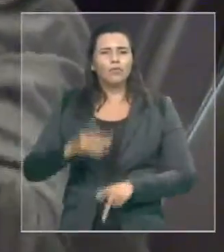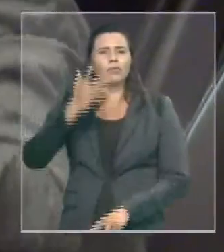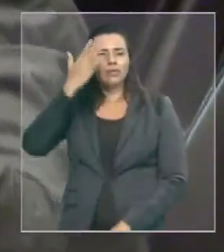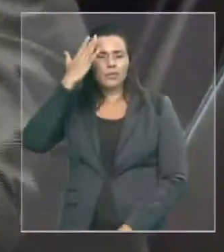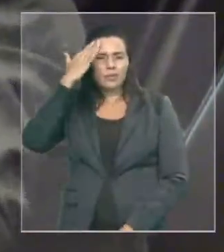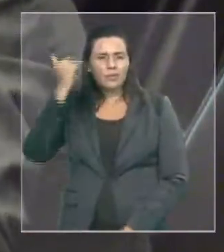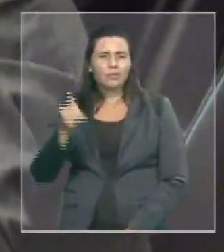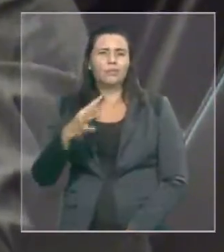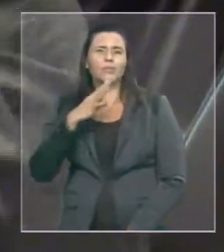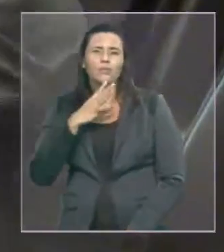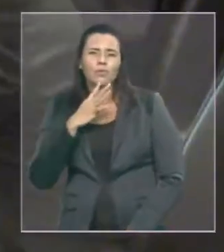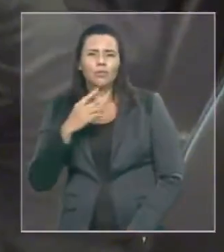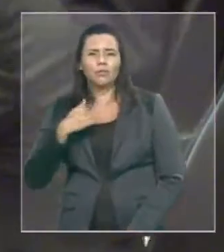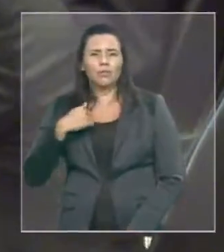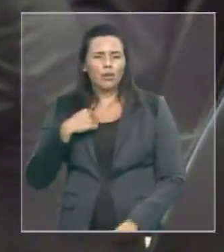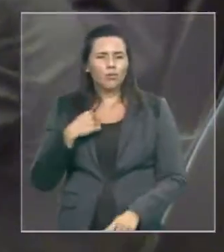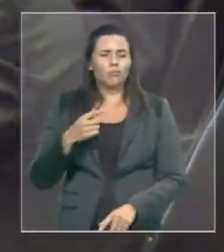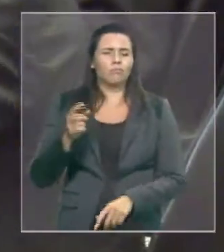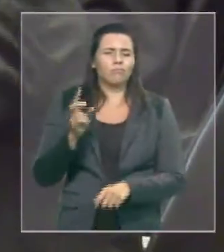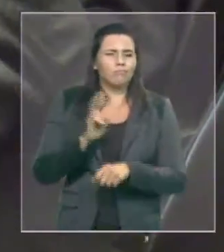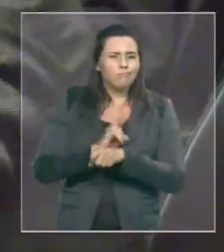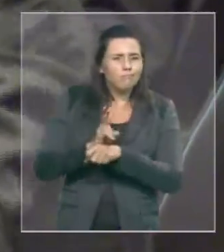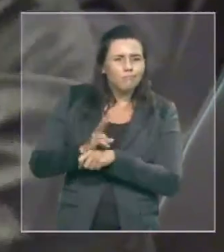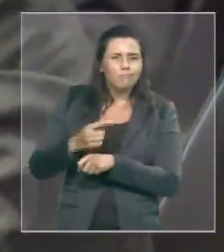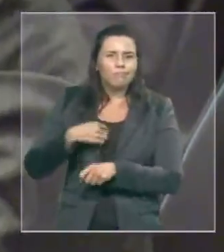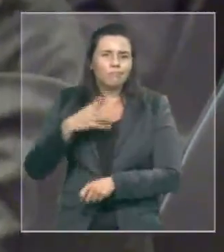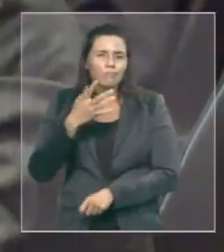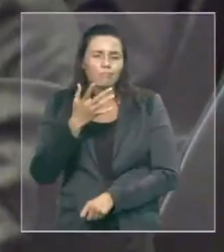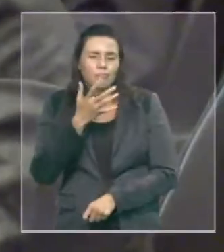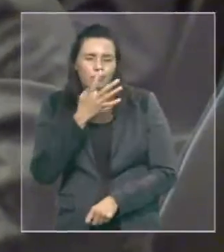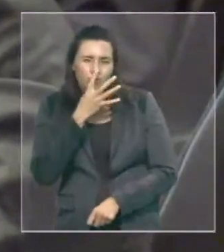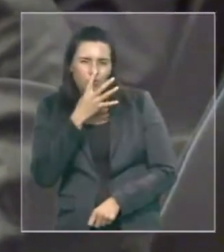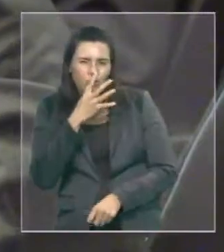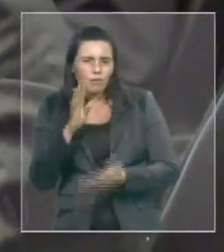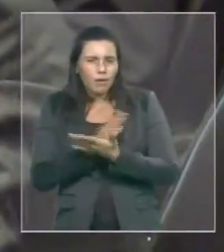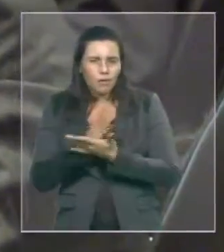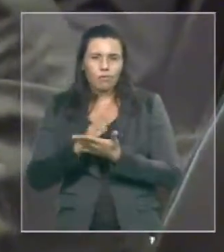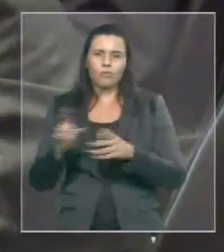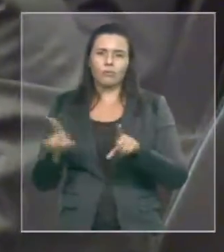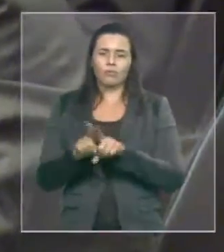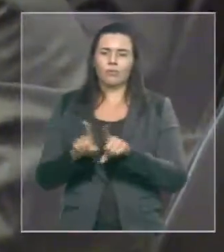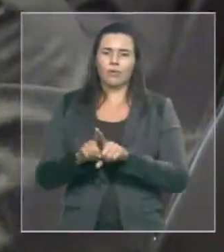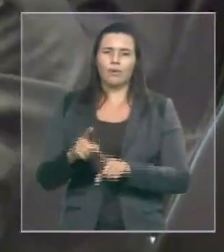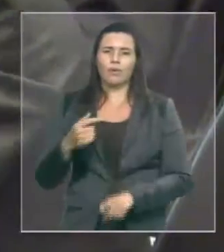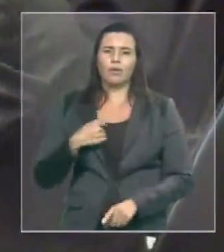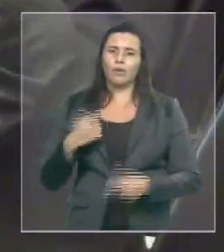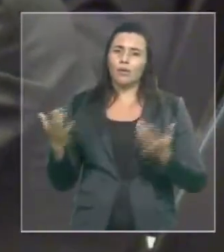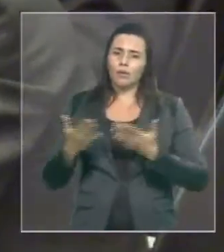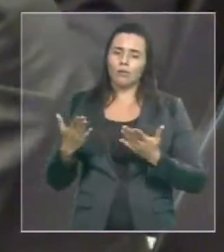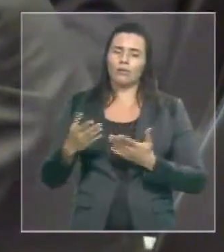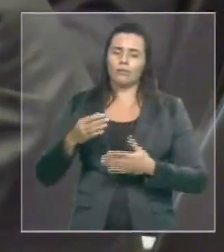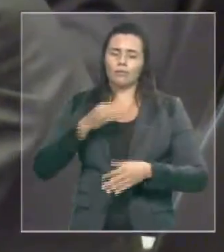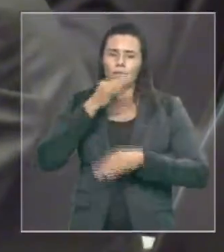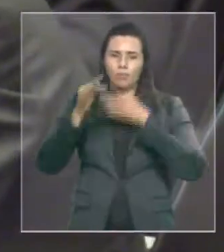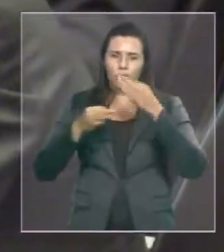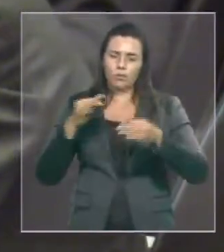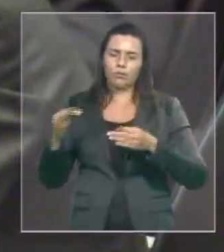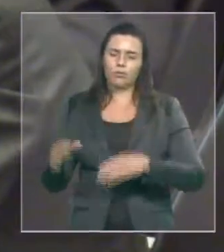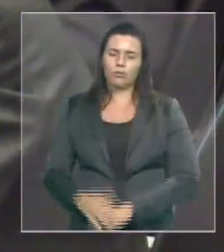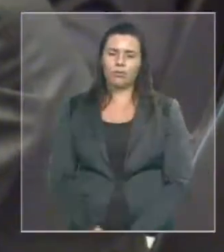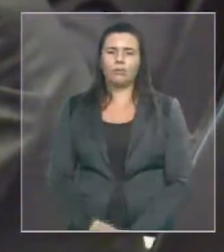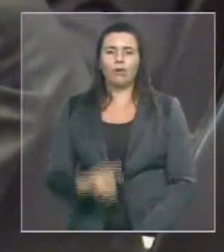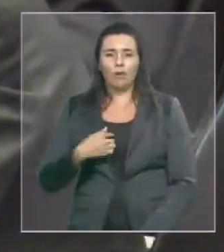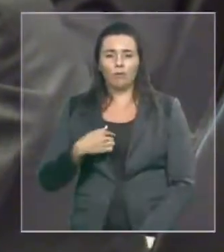Eu acompanhei algumas com o prefeito Edivaldo Holanda Júnior e com o governador Flávio Dino. Então, eu quero finalizar esse aparte já longo,